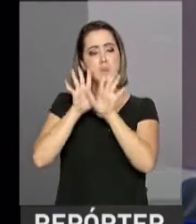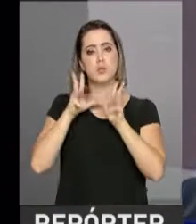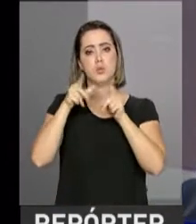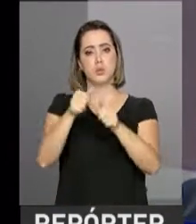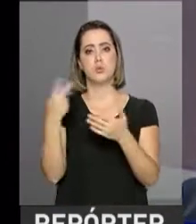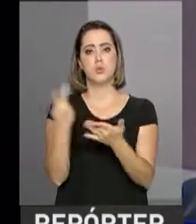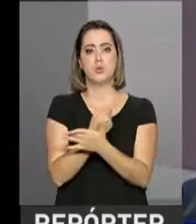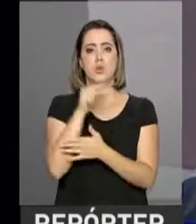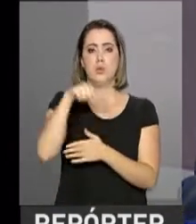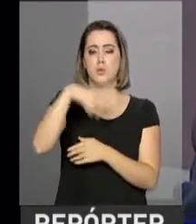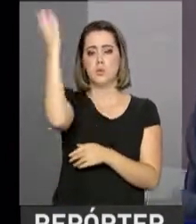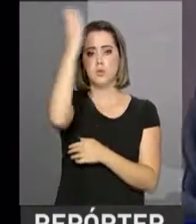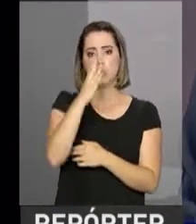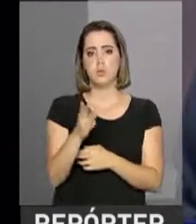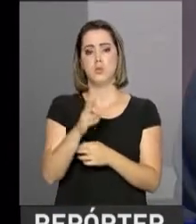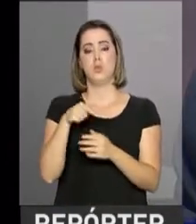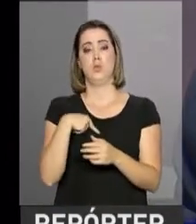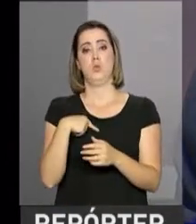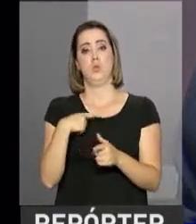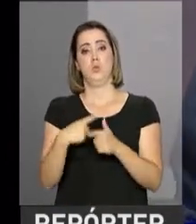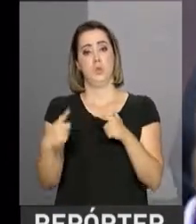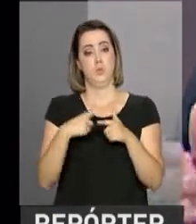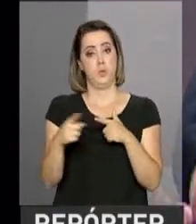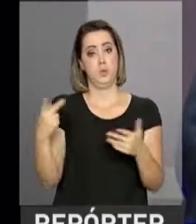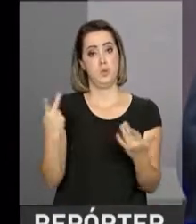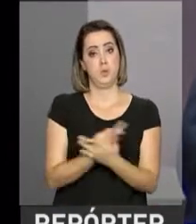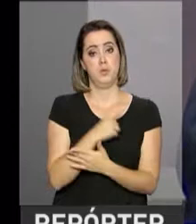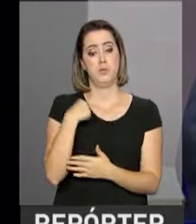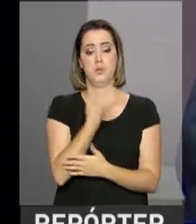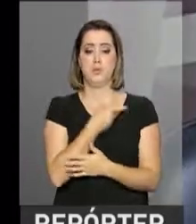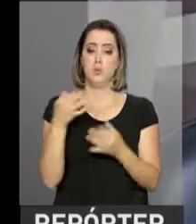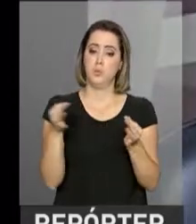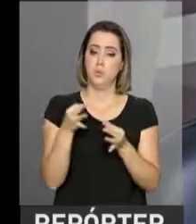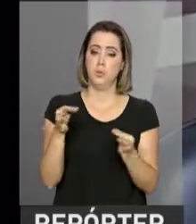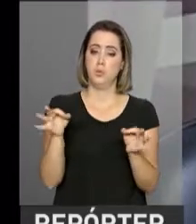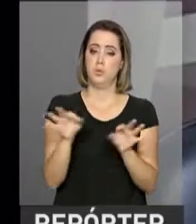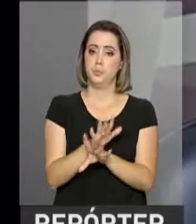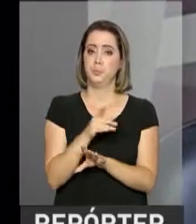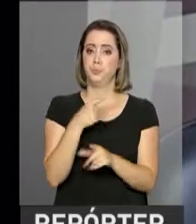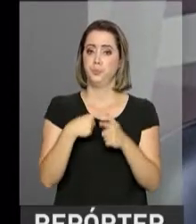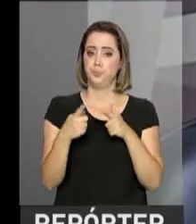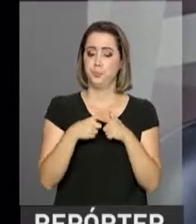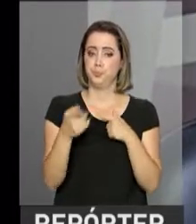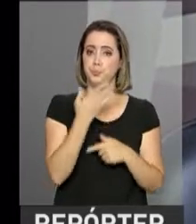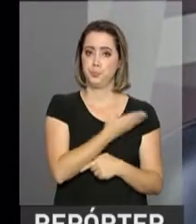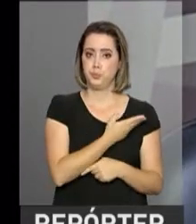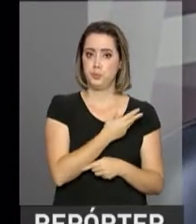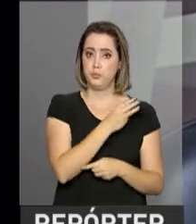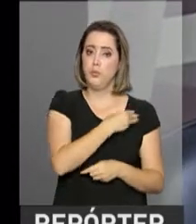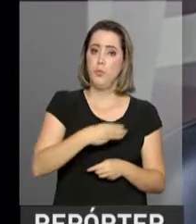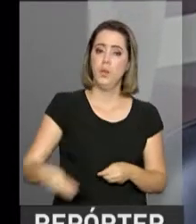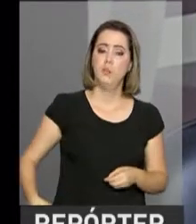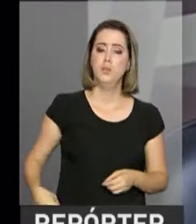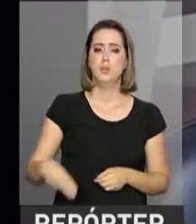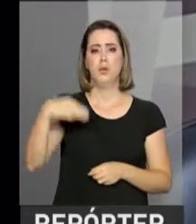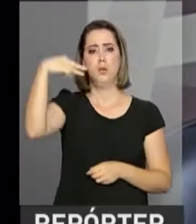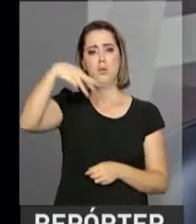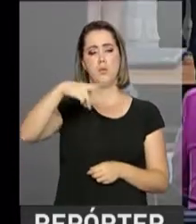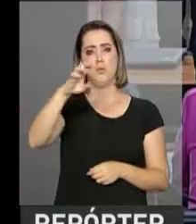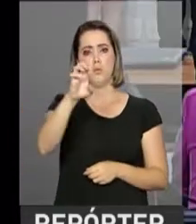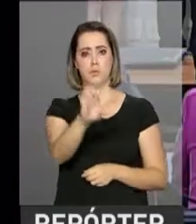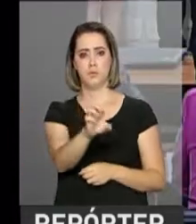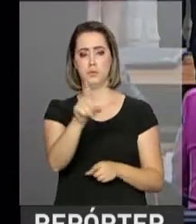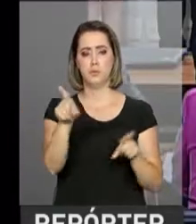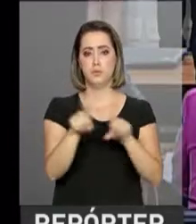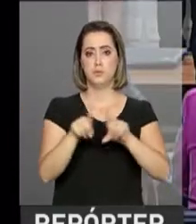que aconteceu no Brasil, os casos que tem e como é que nós estamos resolvendo. O ministro da Indústria, Comércio Exterior e Serviços, Marcos Pereira,